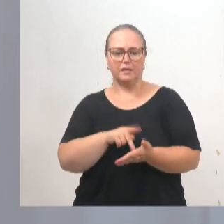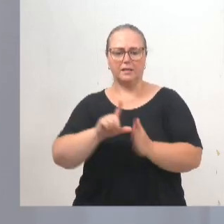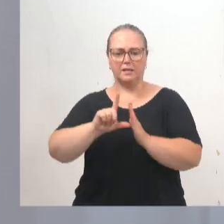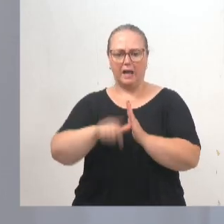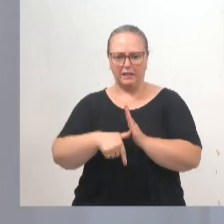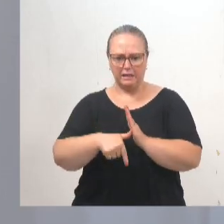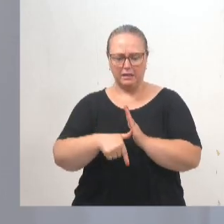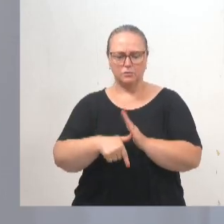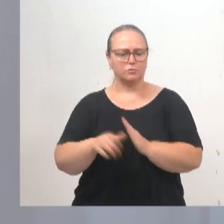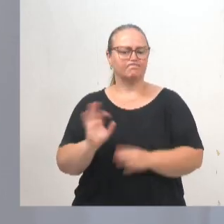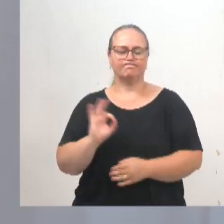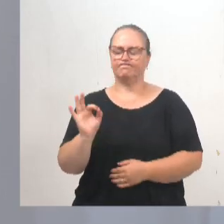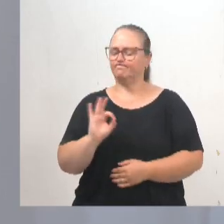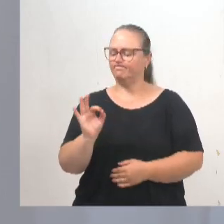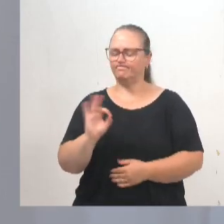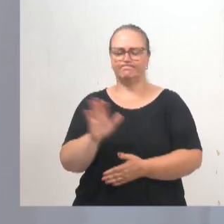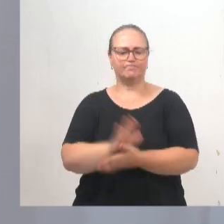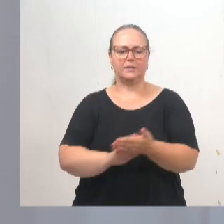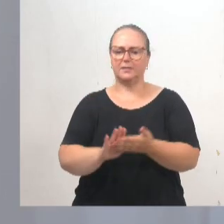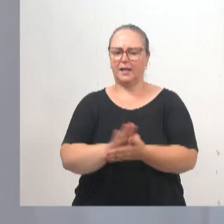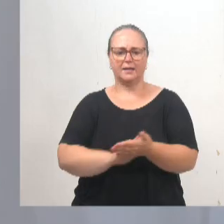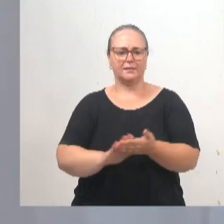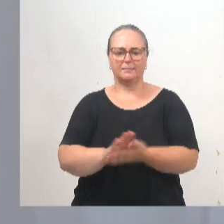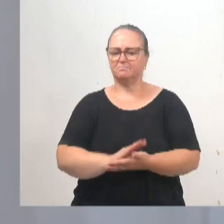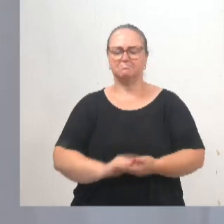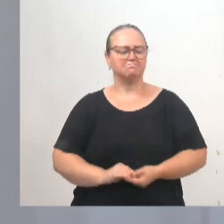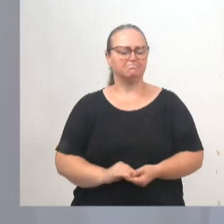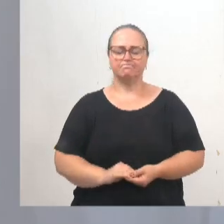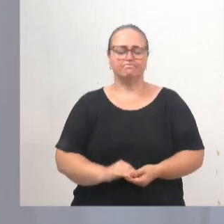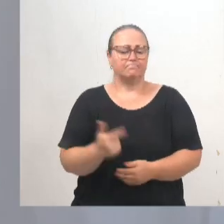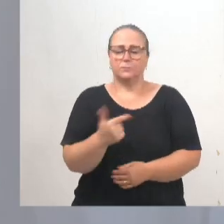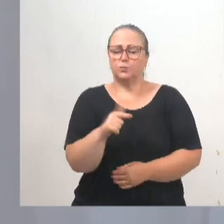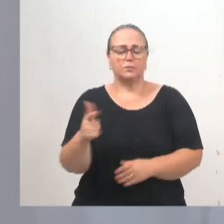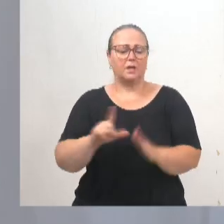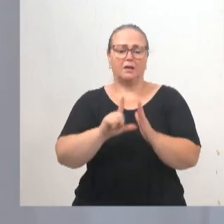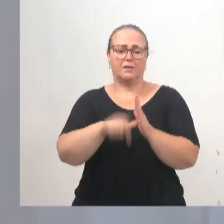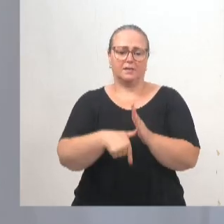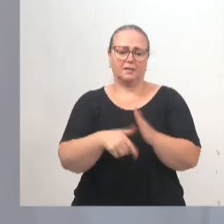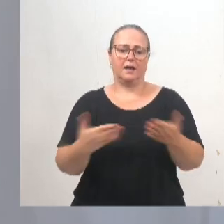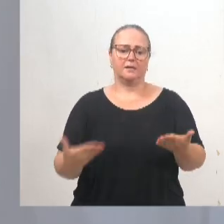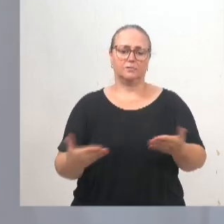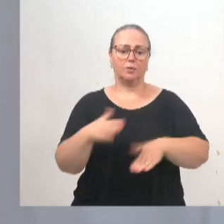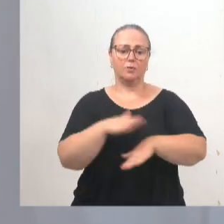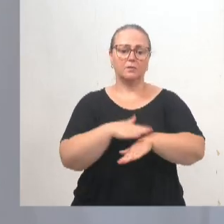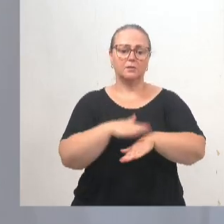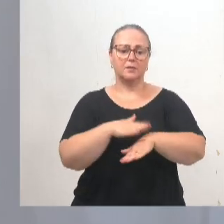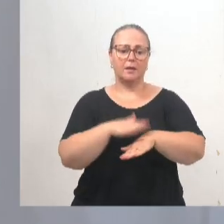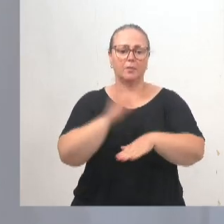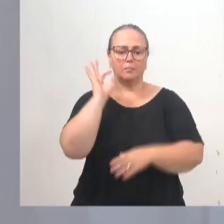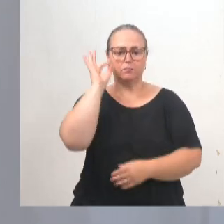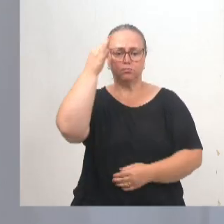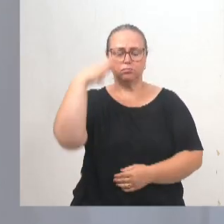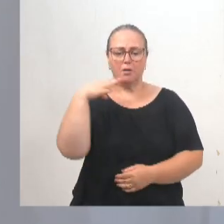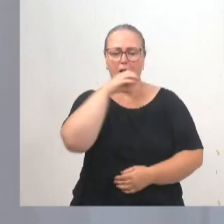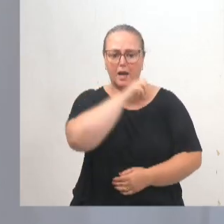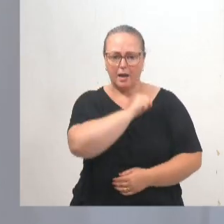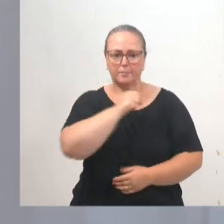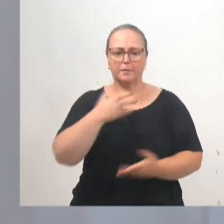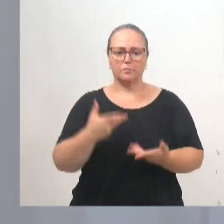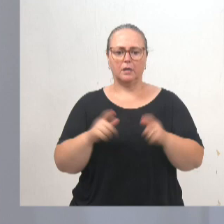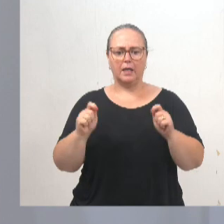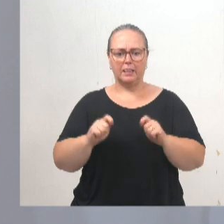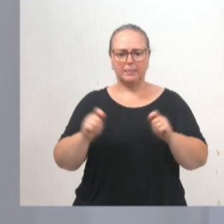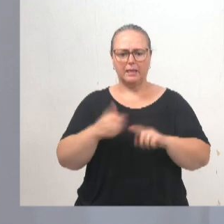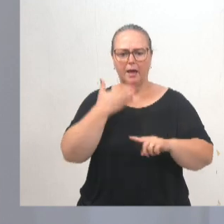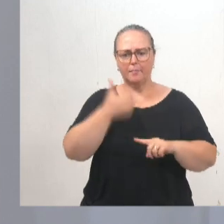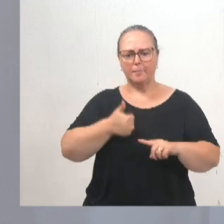eu vou dizer de maneira muito tranquila que não houve. Foi um tempo mais... Existe uma margem de segurança para melhorar? Uma margem para